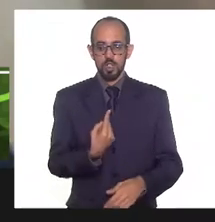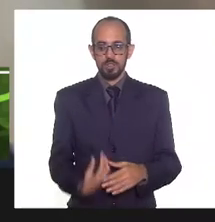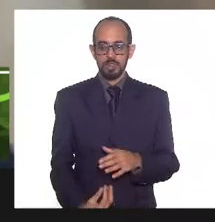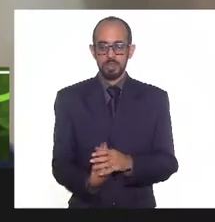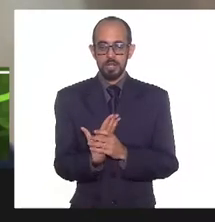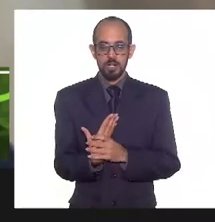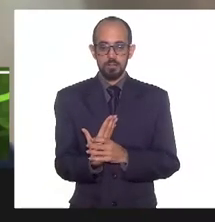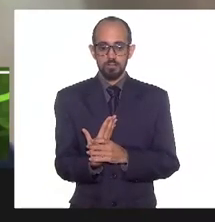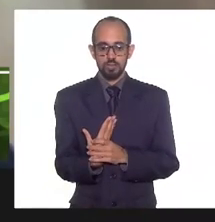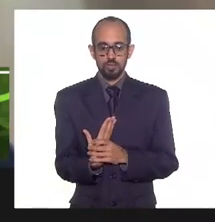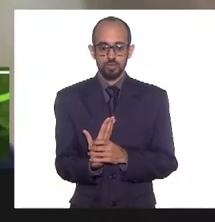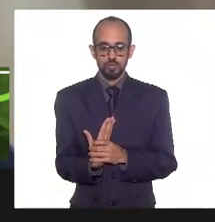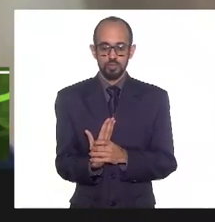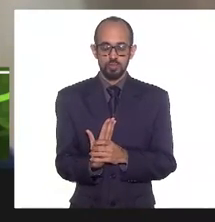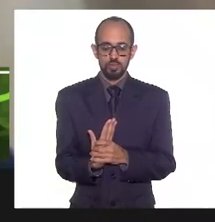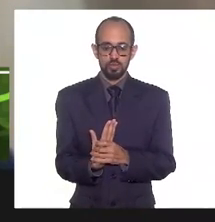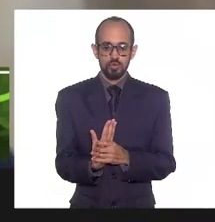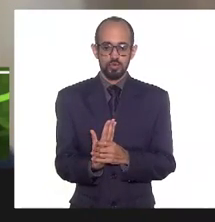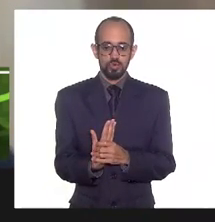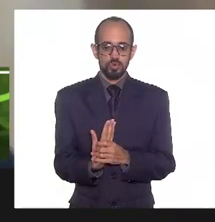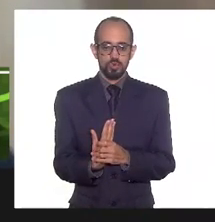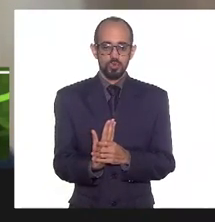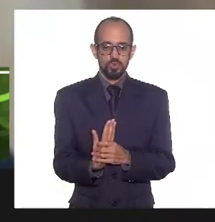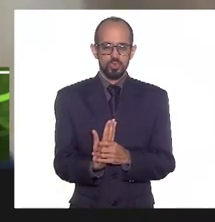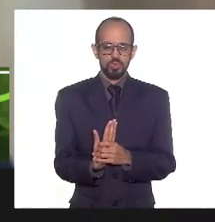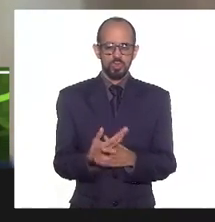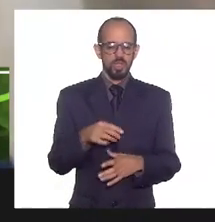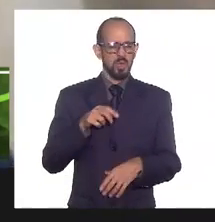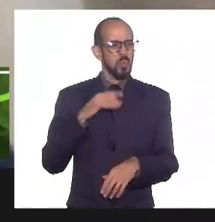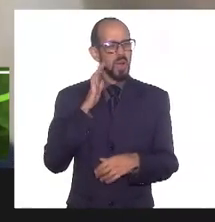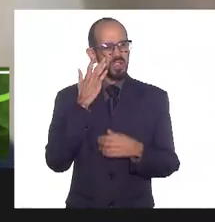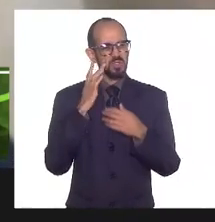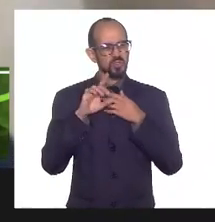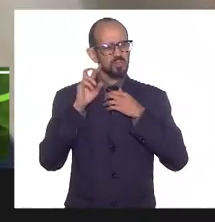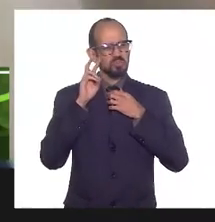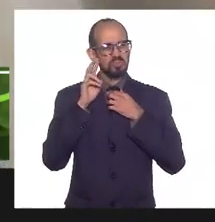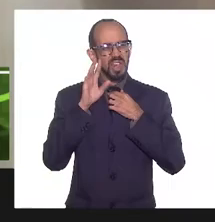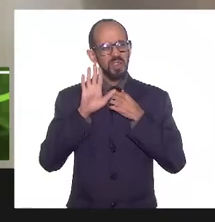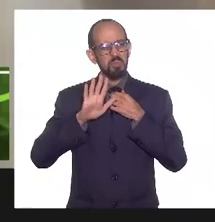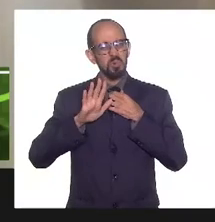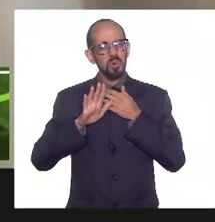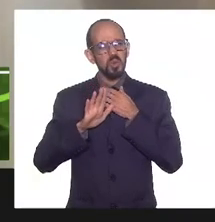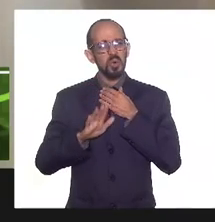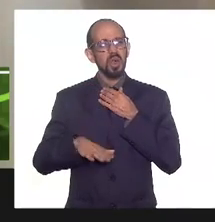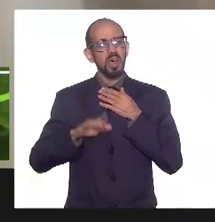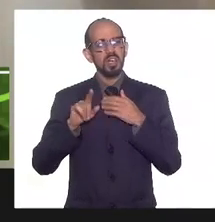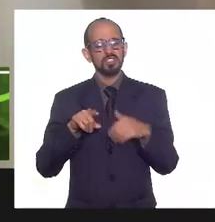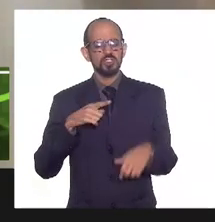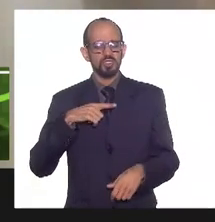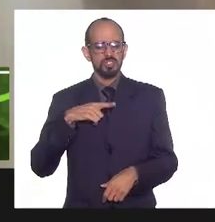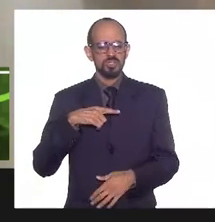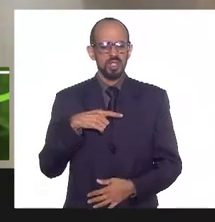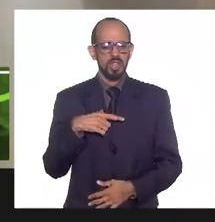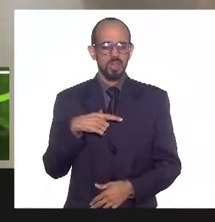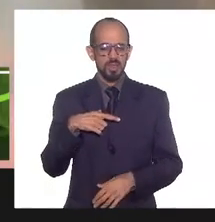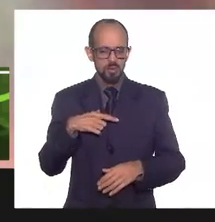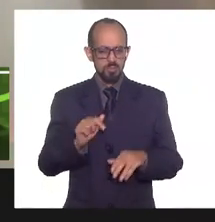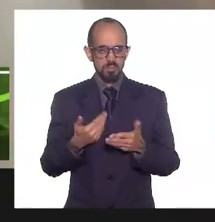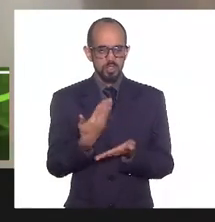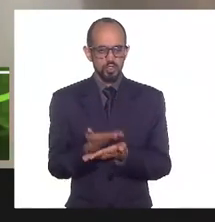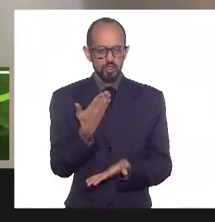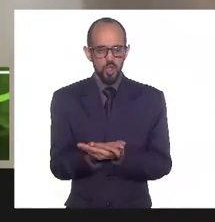lá a Cátia é uma pessoa maravilhosa nós criamos a escola da Cândido Mendes de formação também era um primeiro